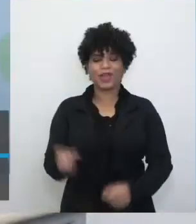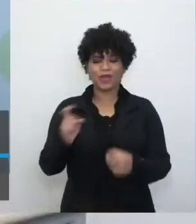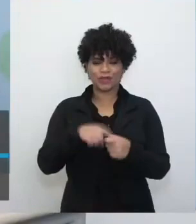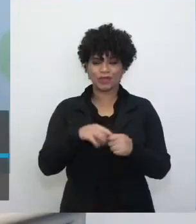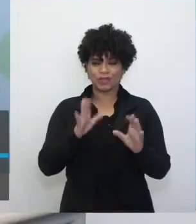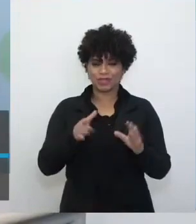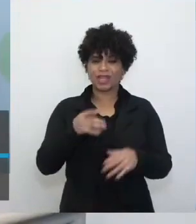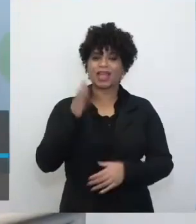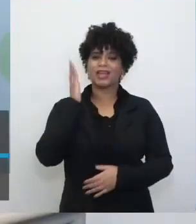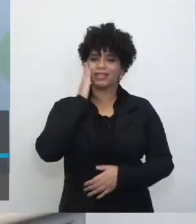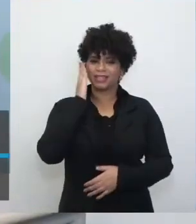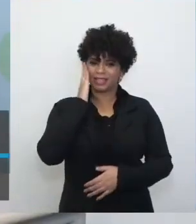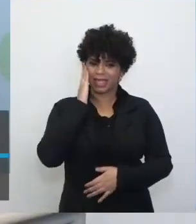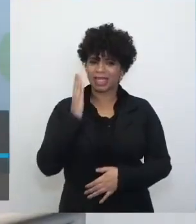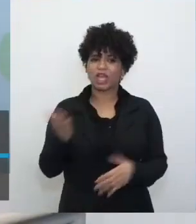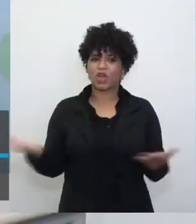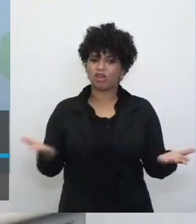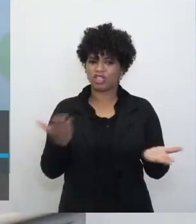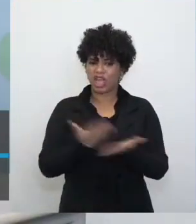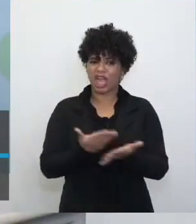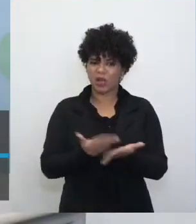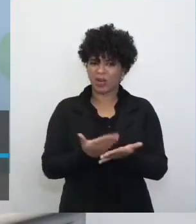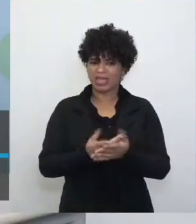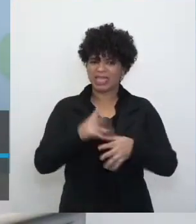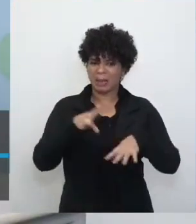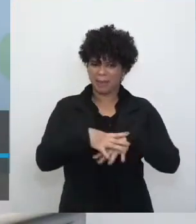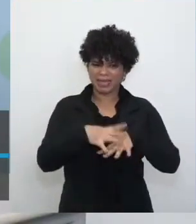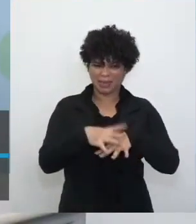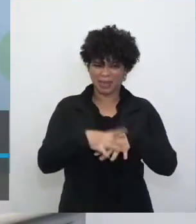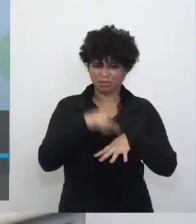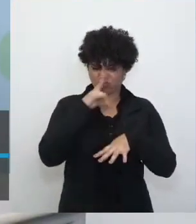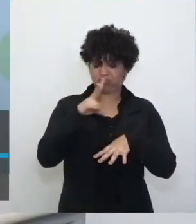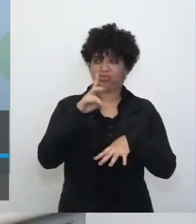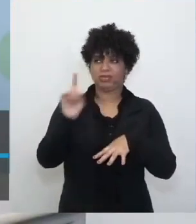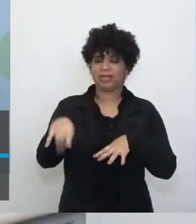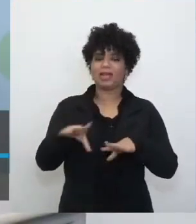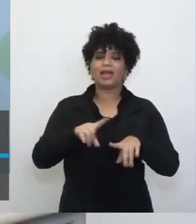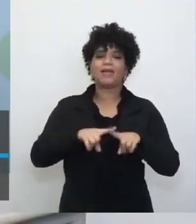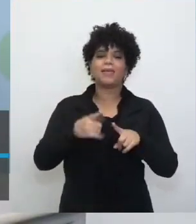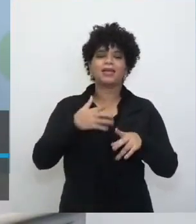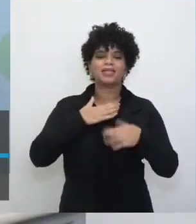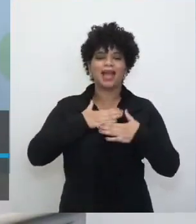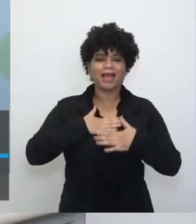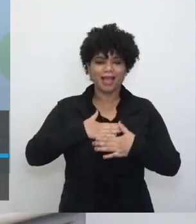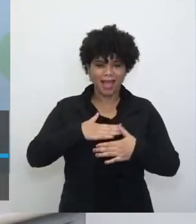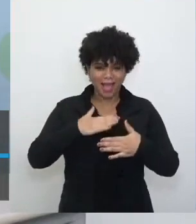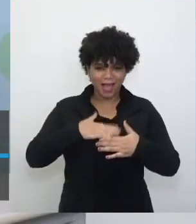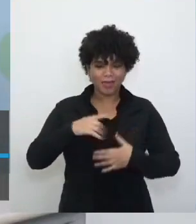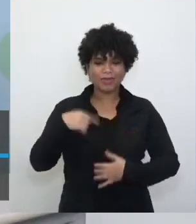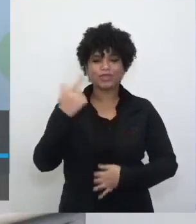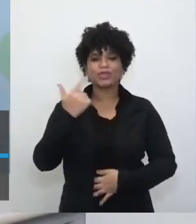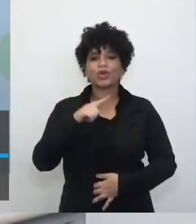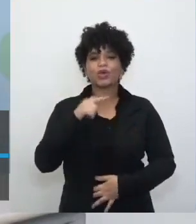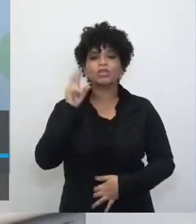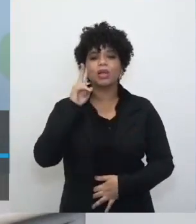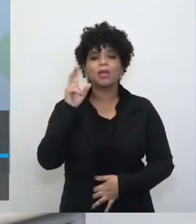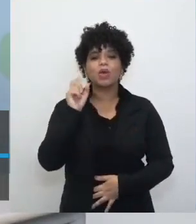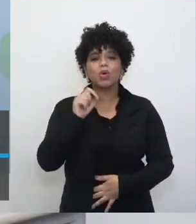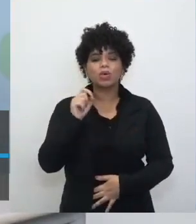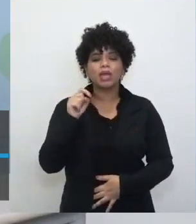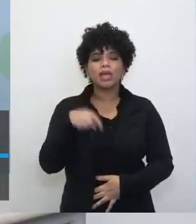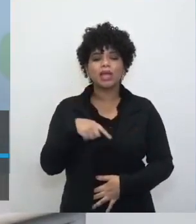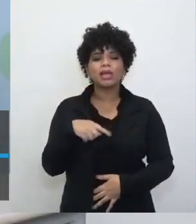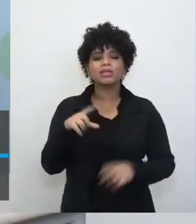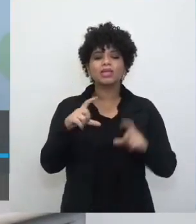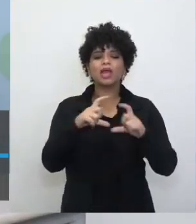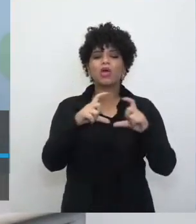Voltamos. Olha, eu sei que essa aula de hoje é bem pesada, porque é bem matemática mesmo, mas com calma a gente chega lá. Tem que lembrar sempre que esse dispositivo